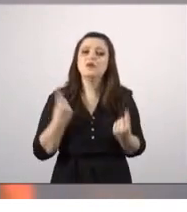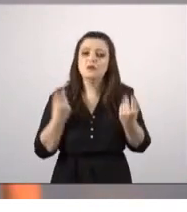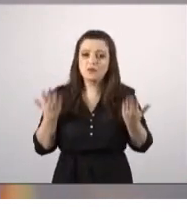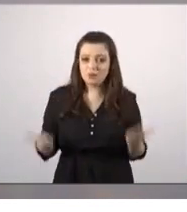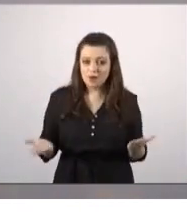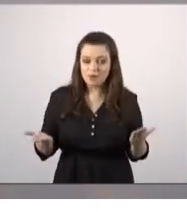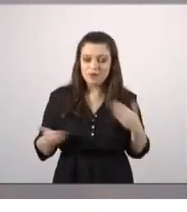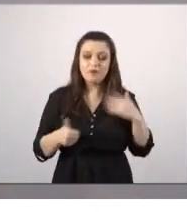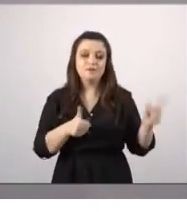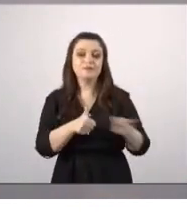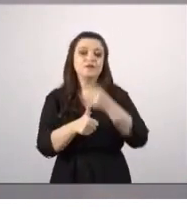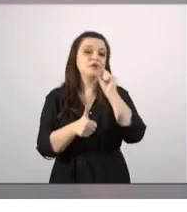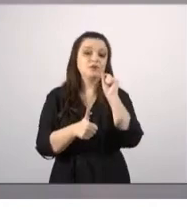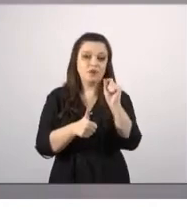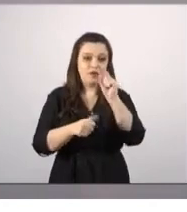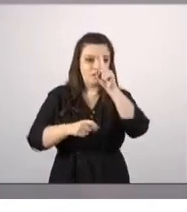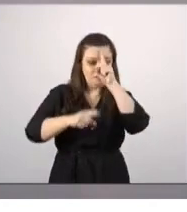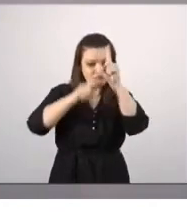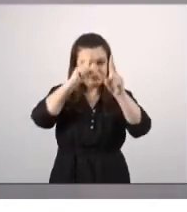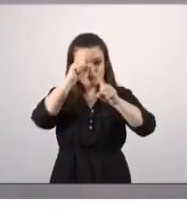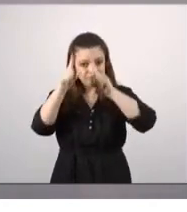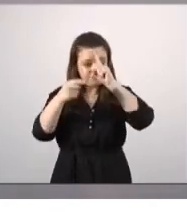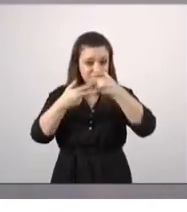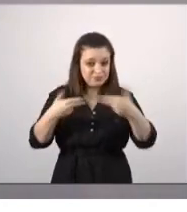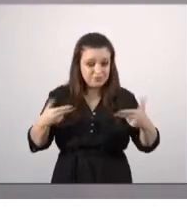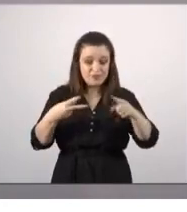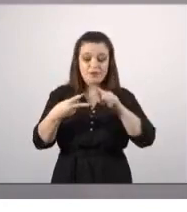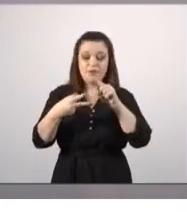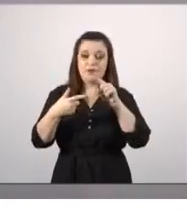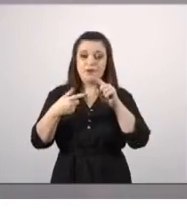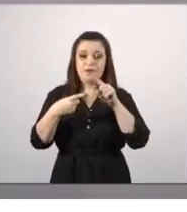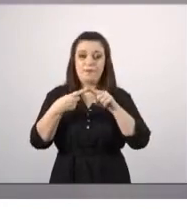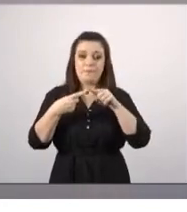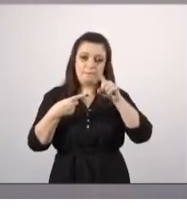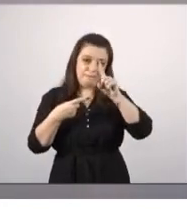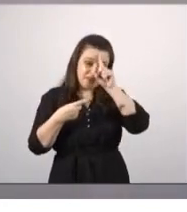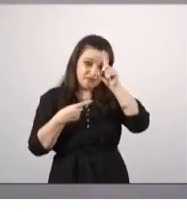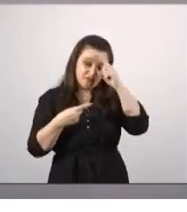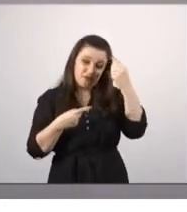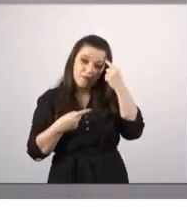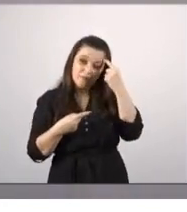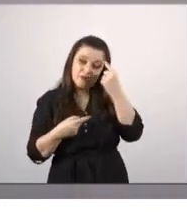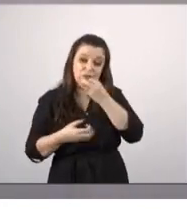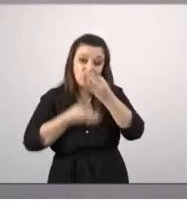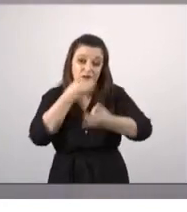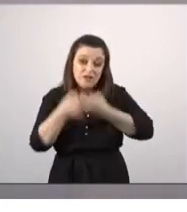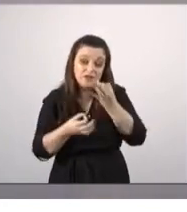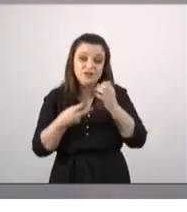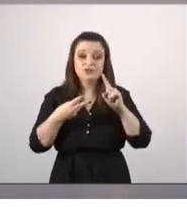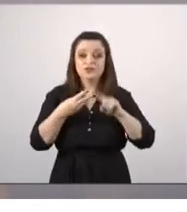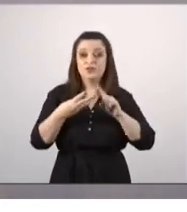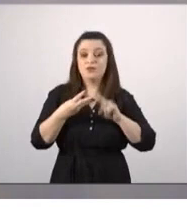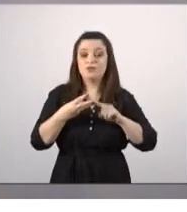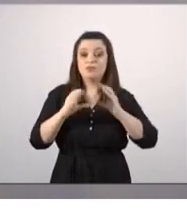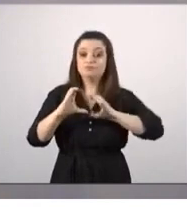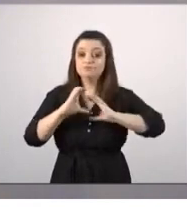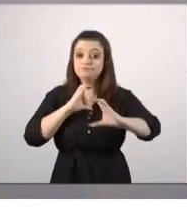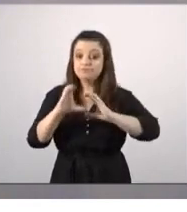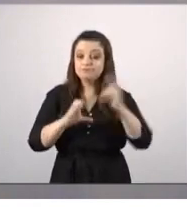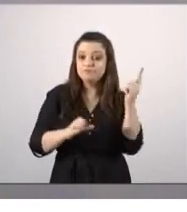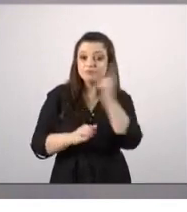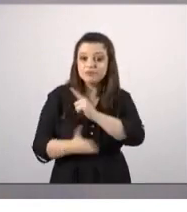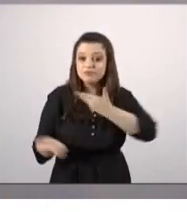A primeira, a criatividade, o pensamento crítico, habilidades de comunicação, capacidade